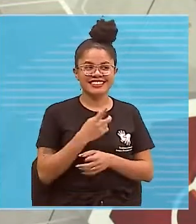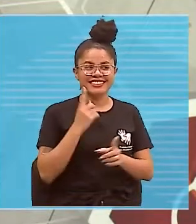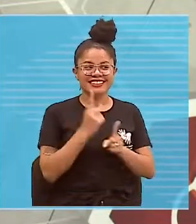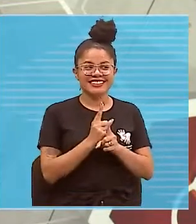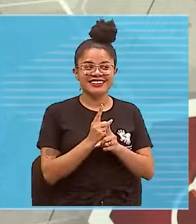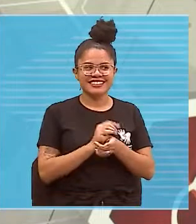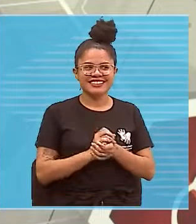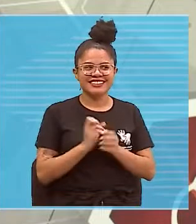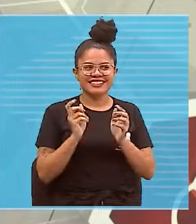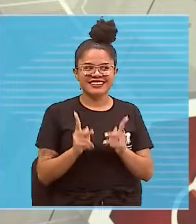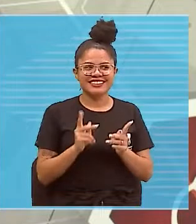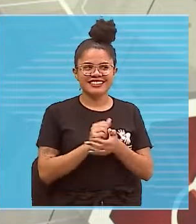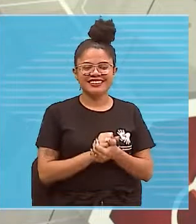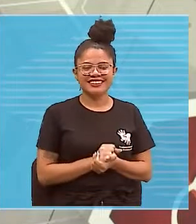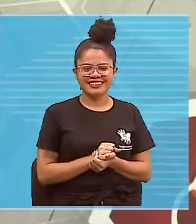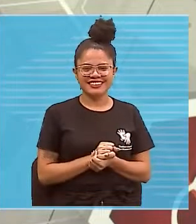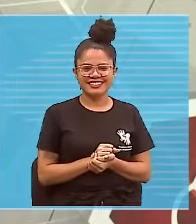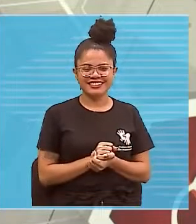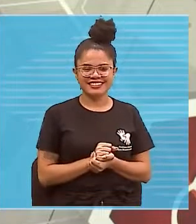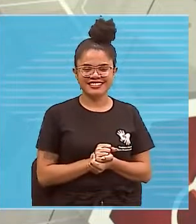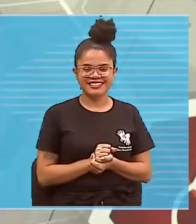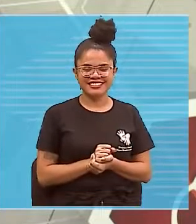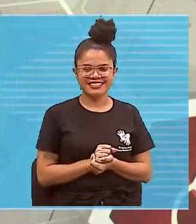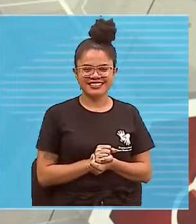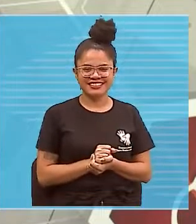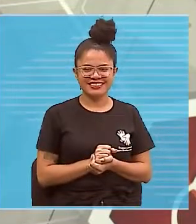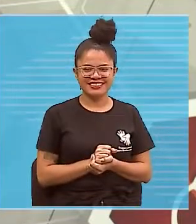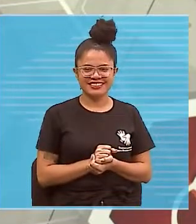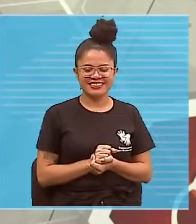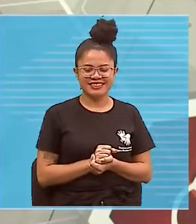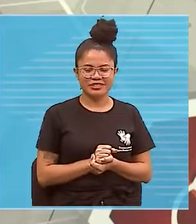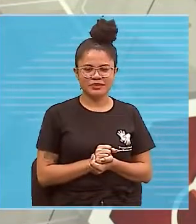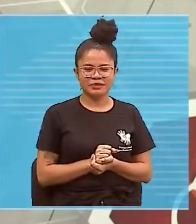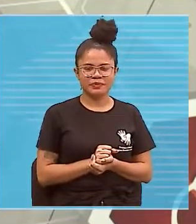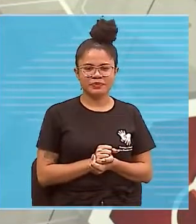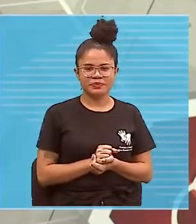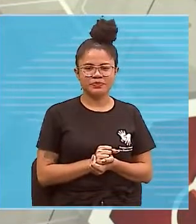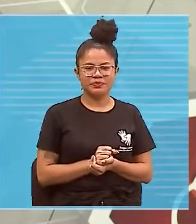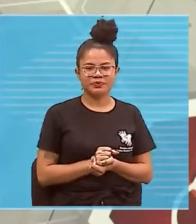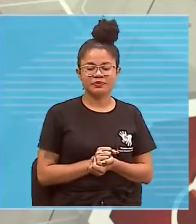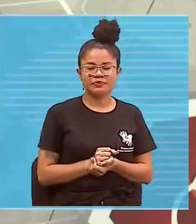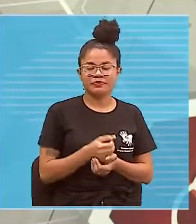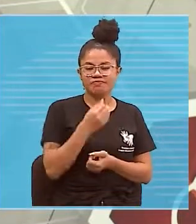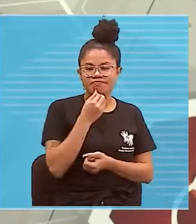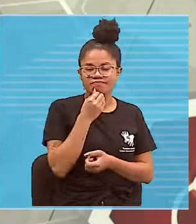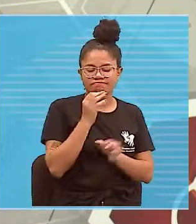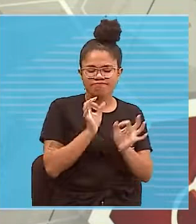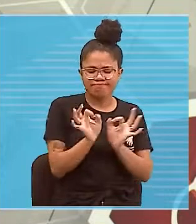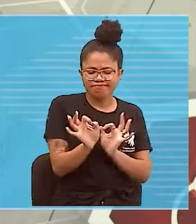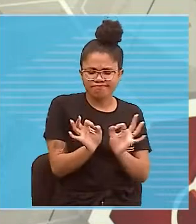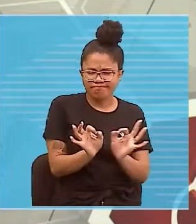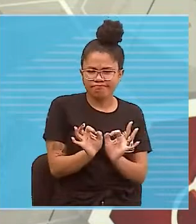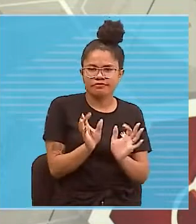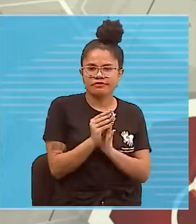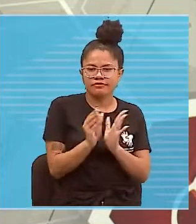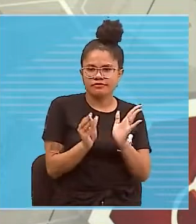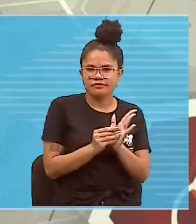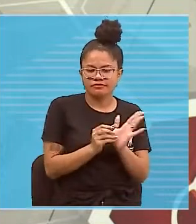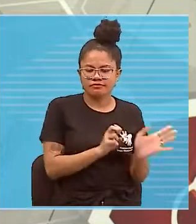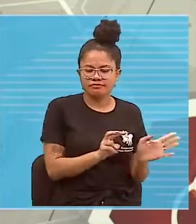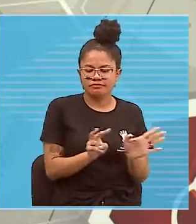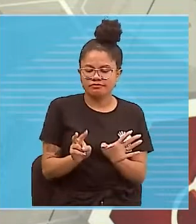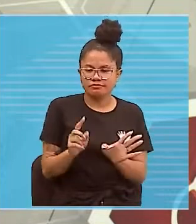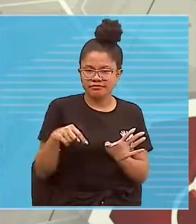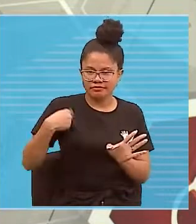encontros tá é Ah eu tava agora pouco mesmo organizando o material da próxima semana né vai ter